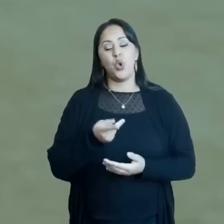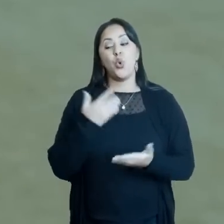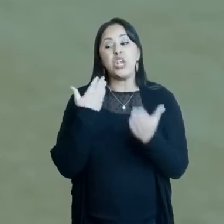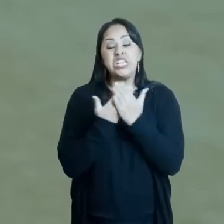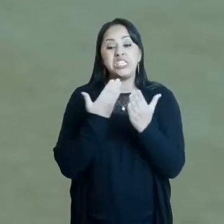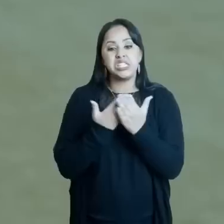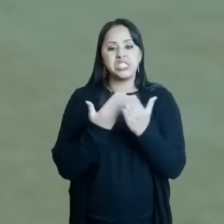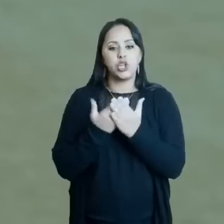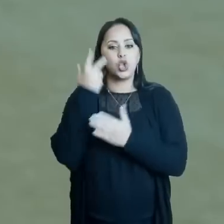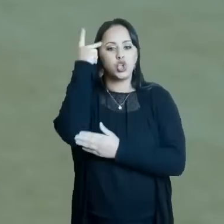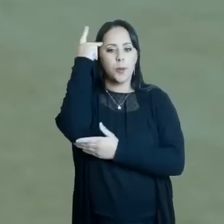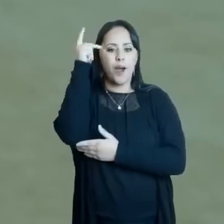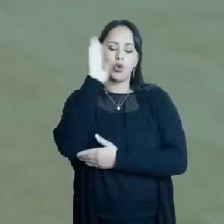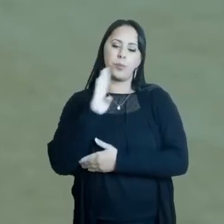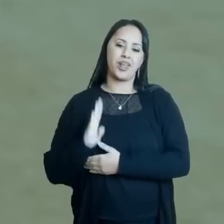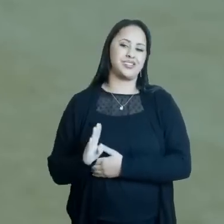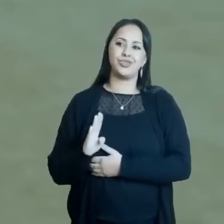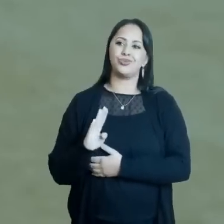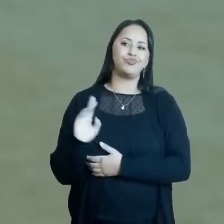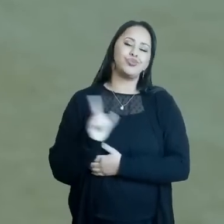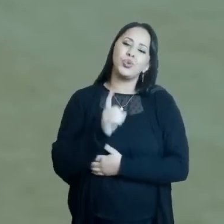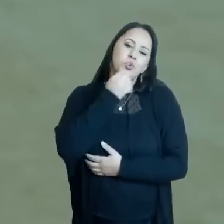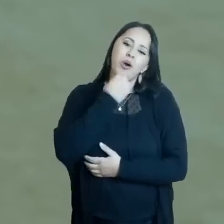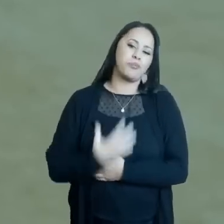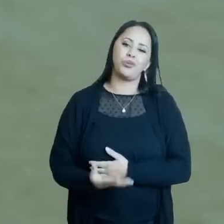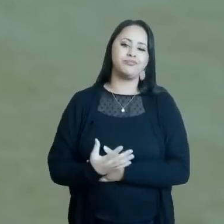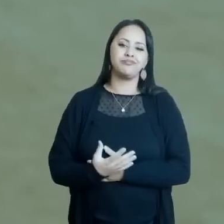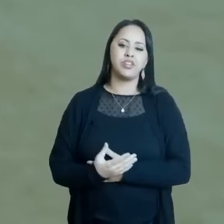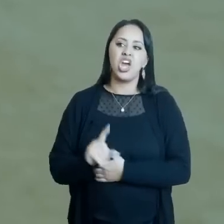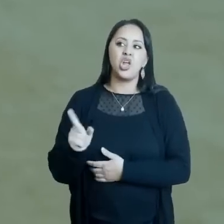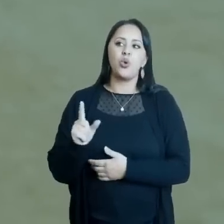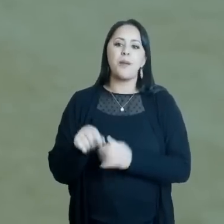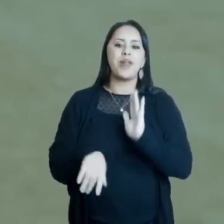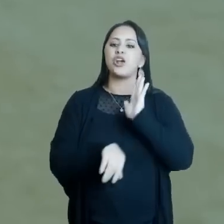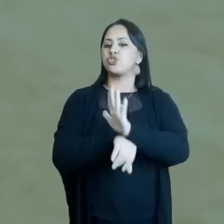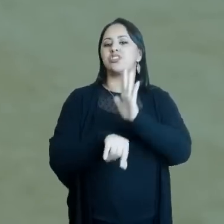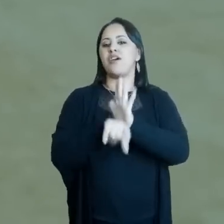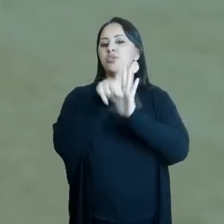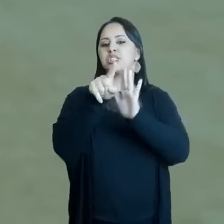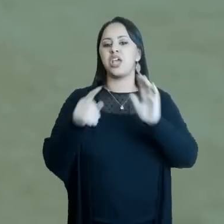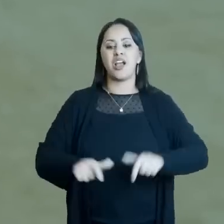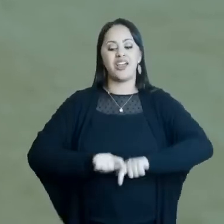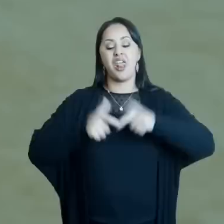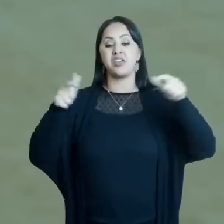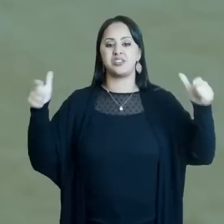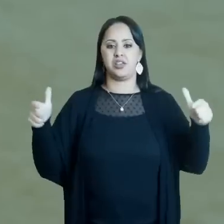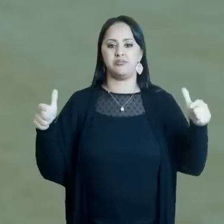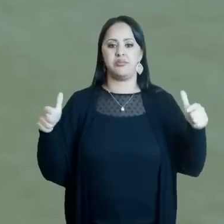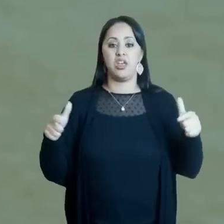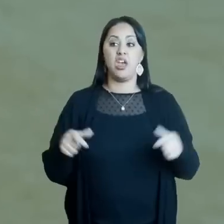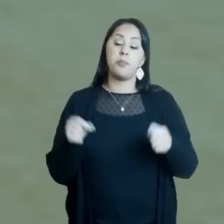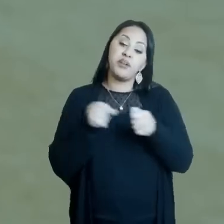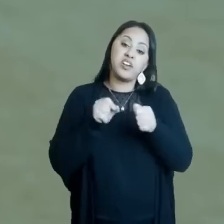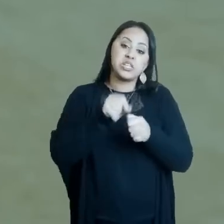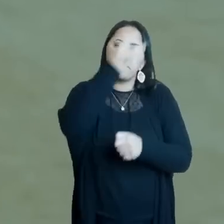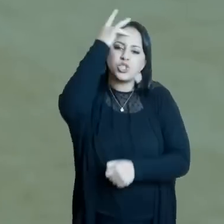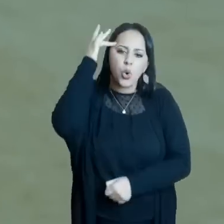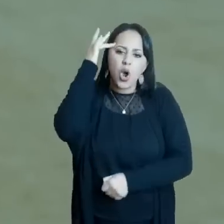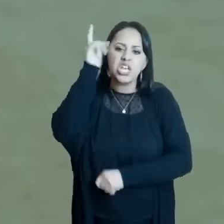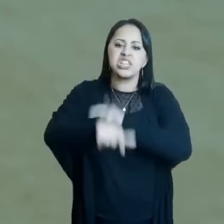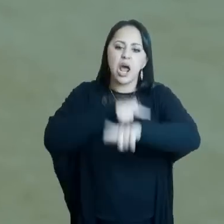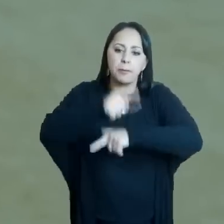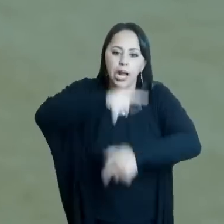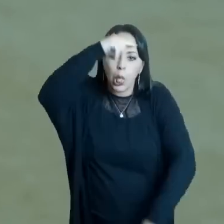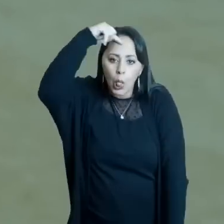no Brasil, ele não é feito para fazer você, de fato, prosperar. É feito para fazer gerar peão. É feito para